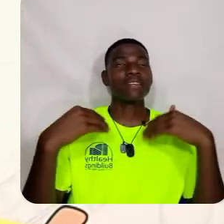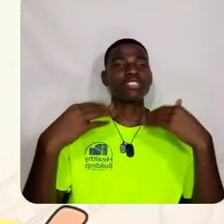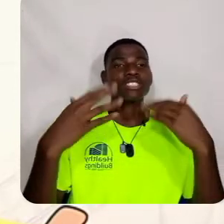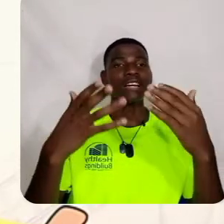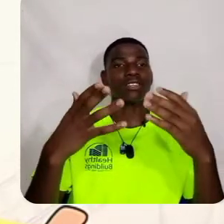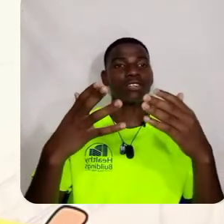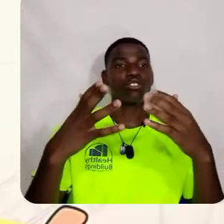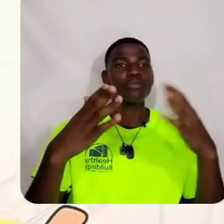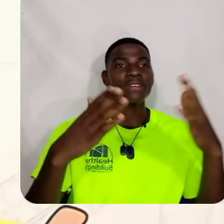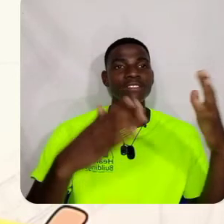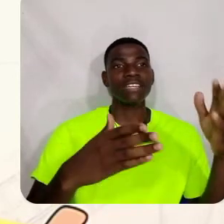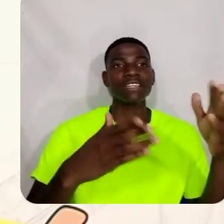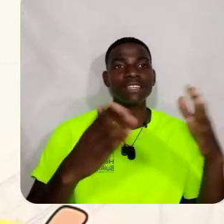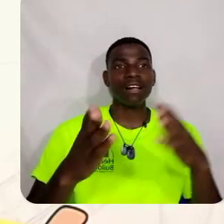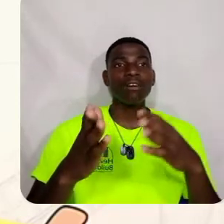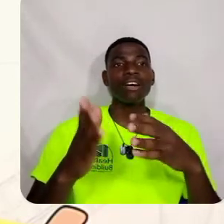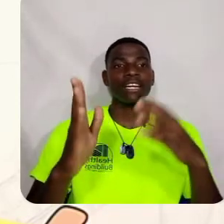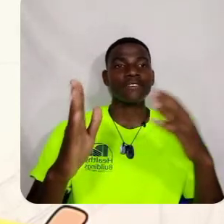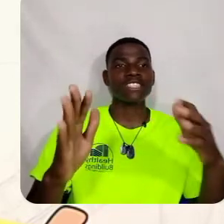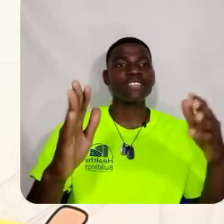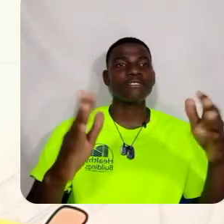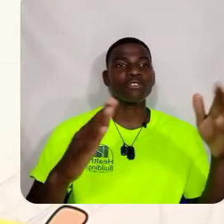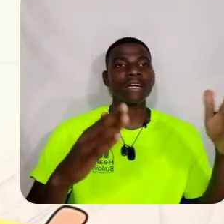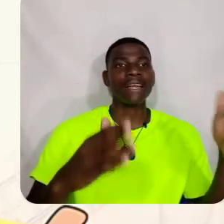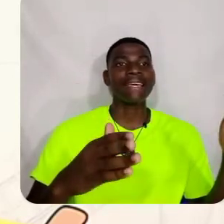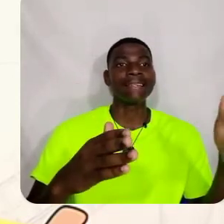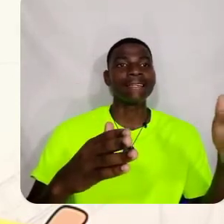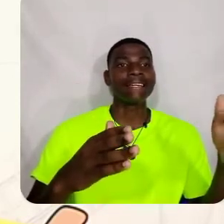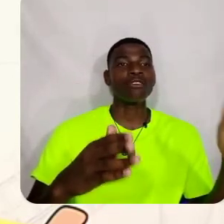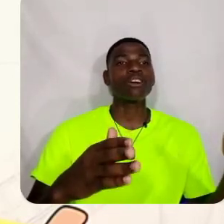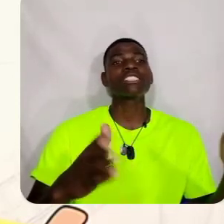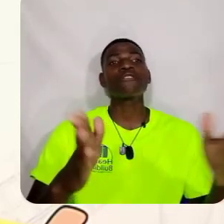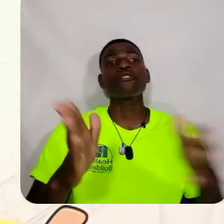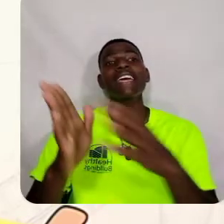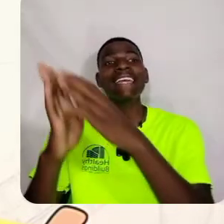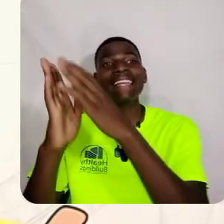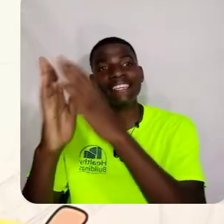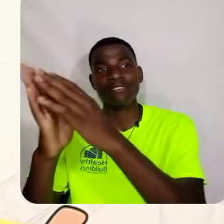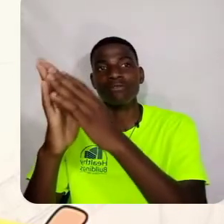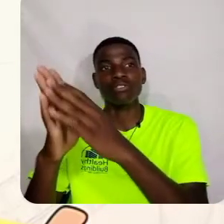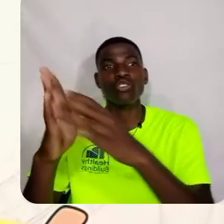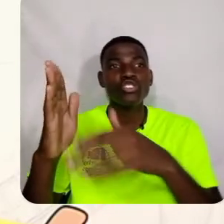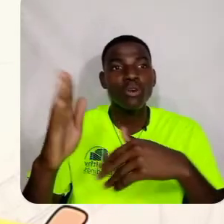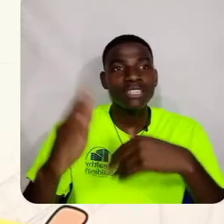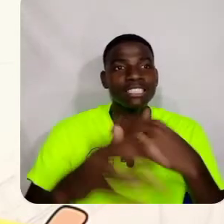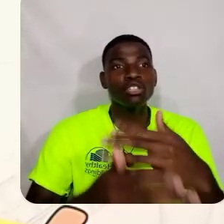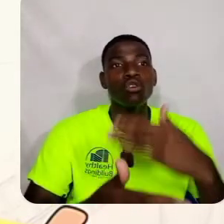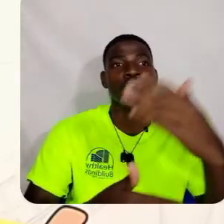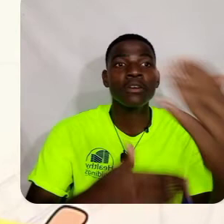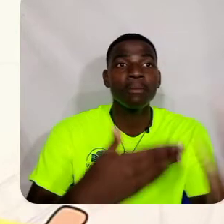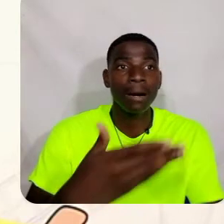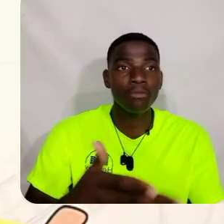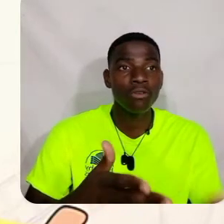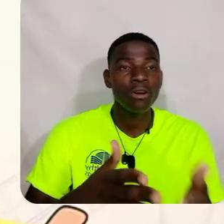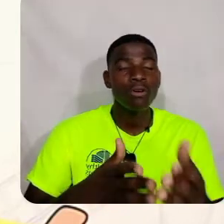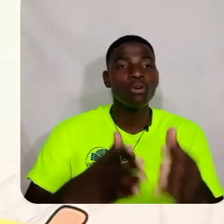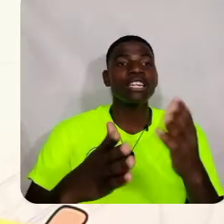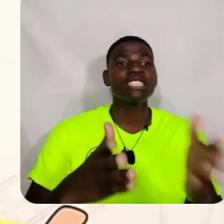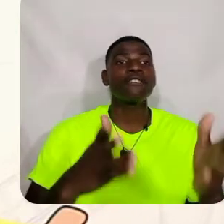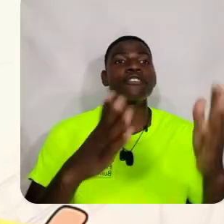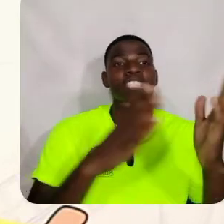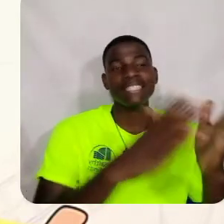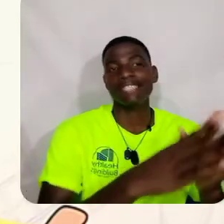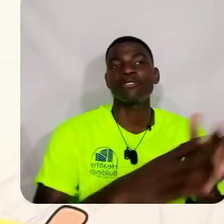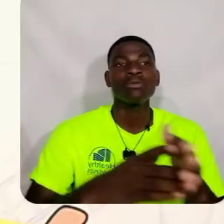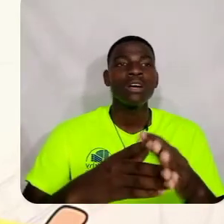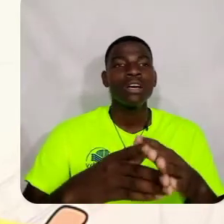cabe a ser mostrado que o novo presidente e tal, ainda vocês devem votar a ele. Enquanto já foi eleito, nós só a gente confirmamos o que